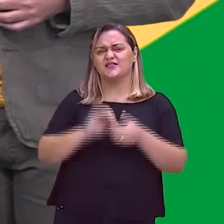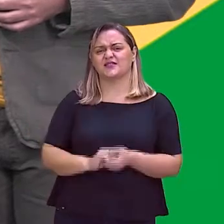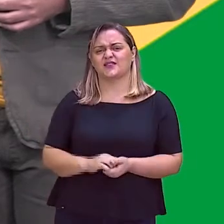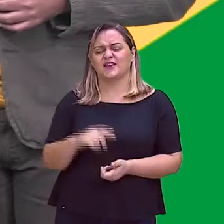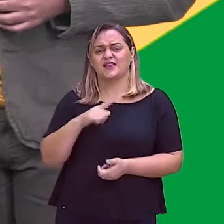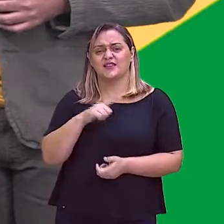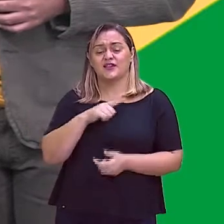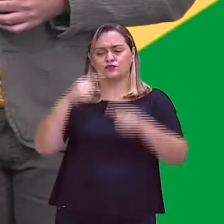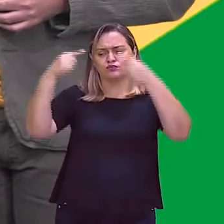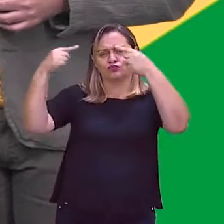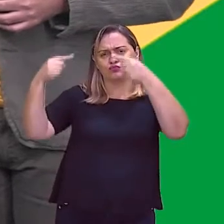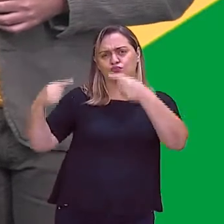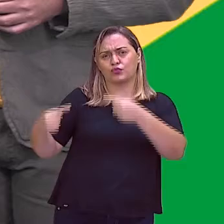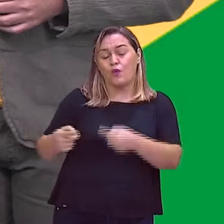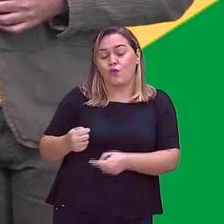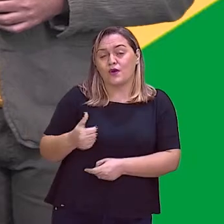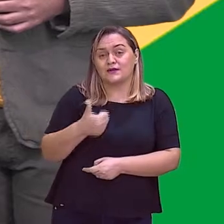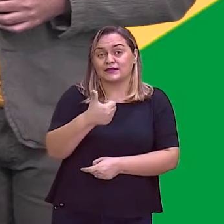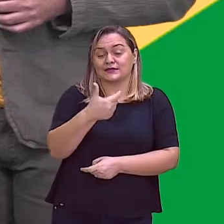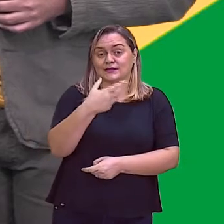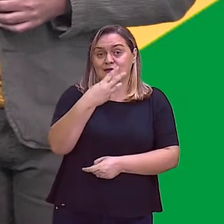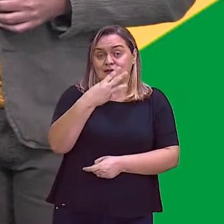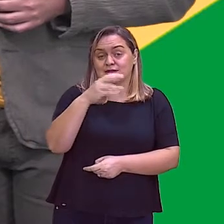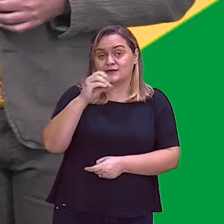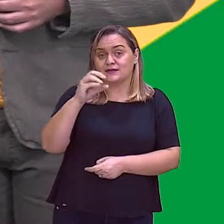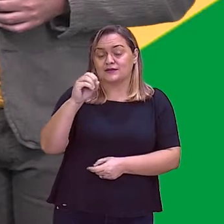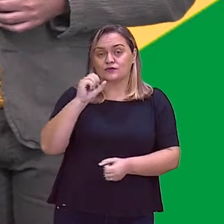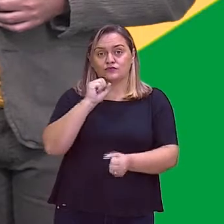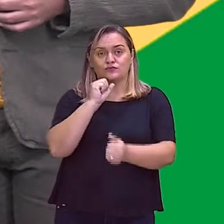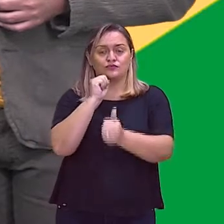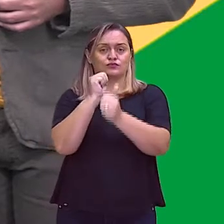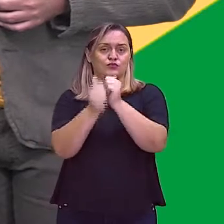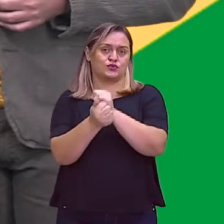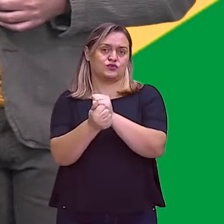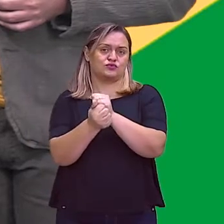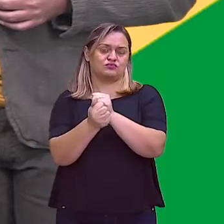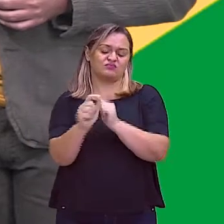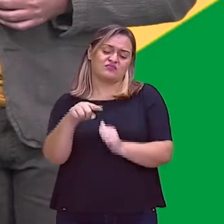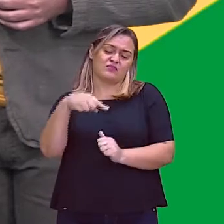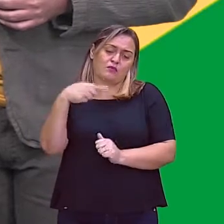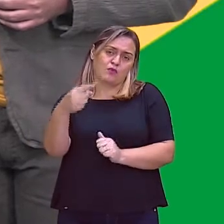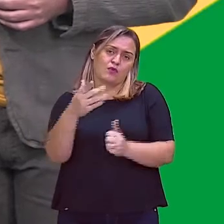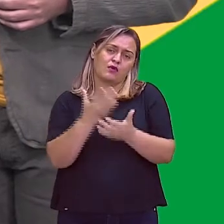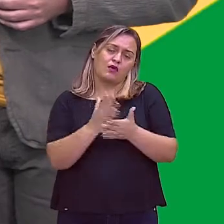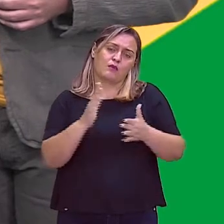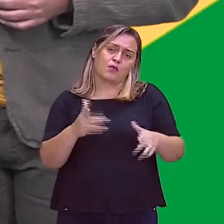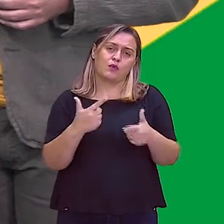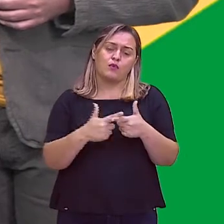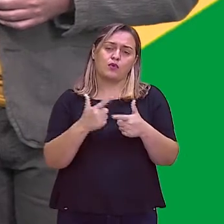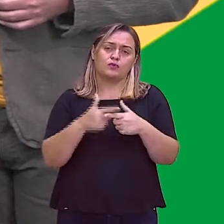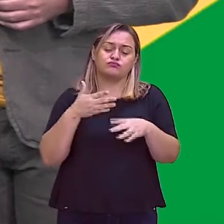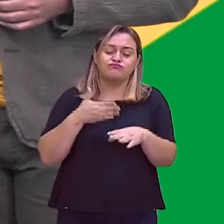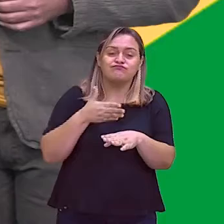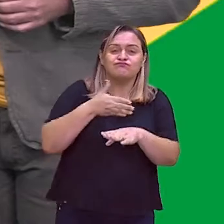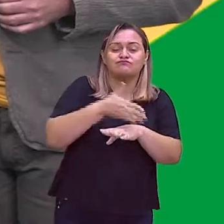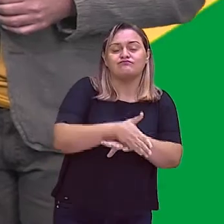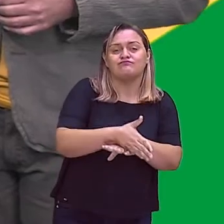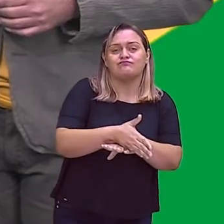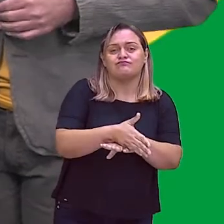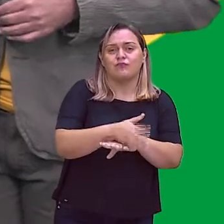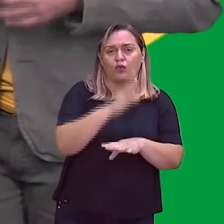quase 300 edições, que deixaram de ocorrer tempos depois da invasão dos romanos à